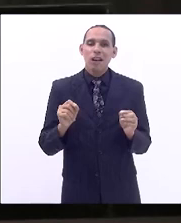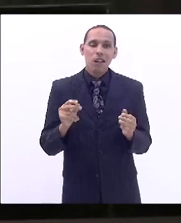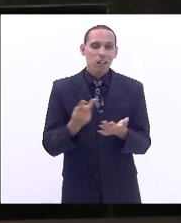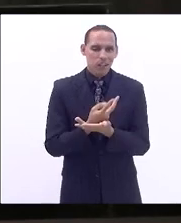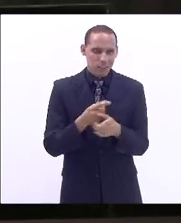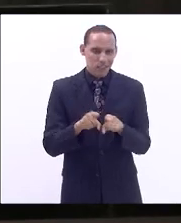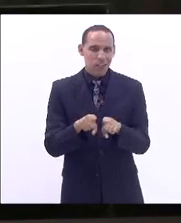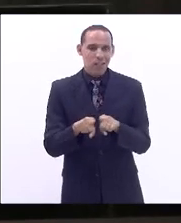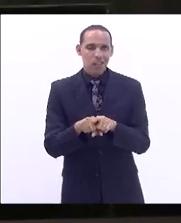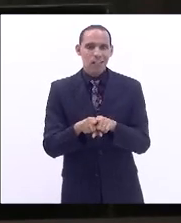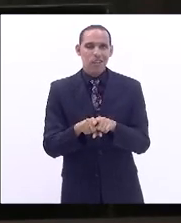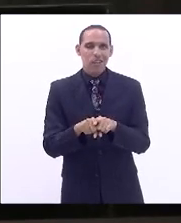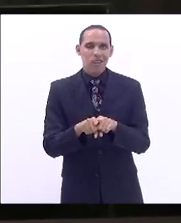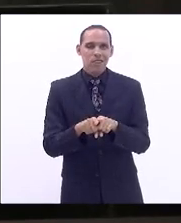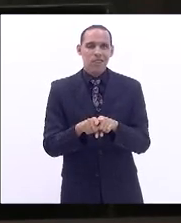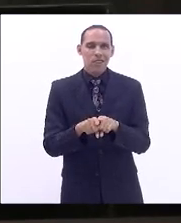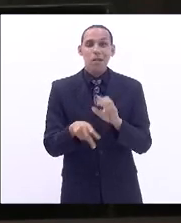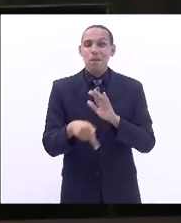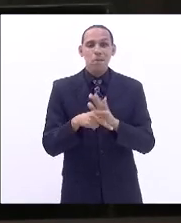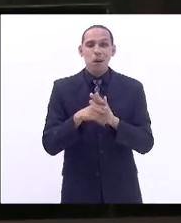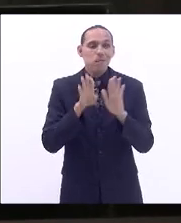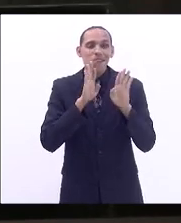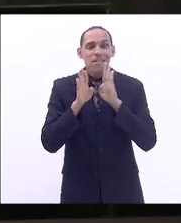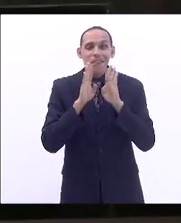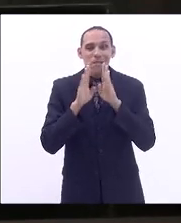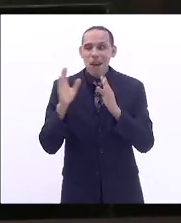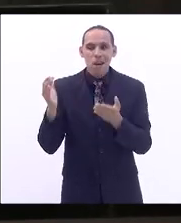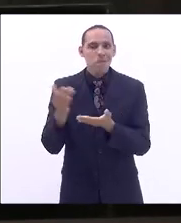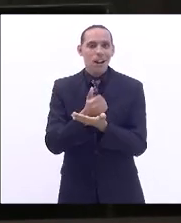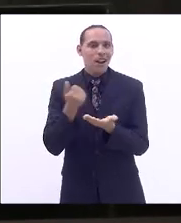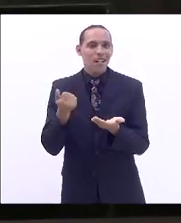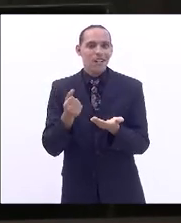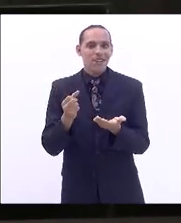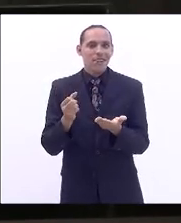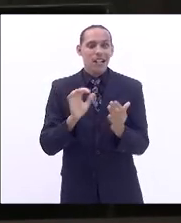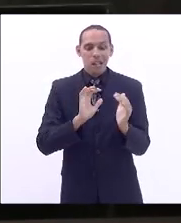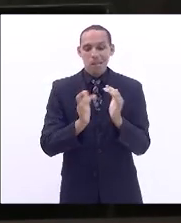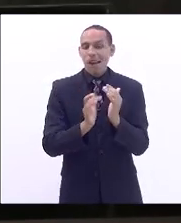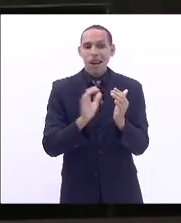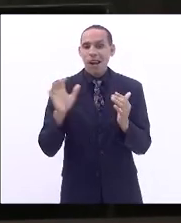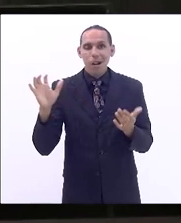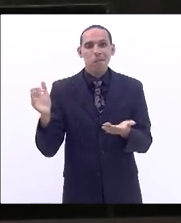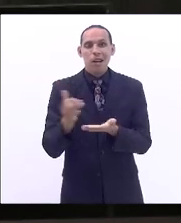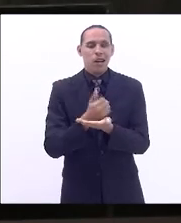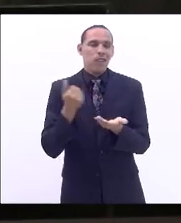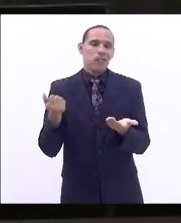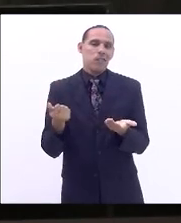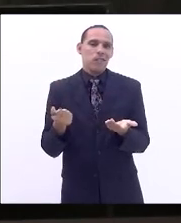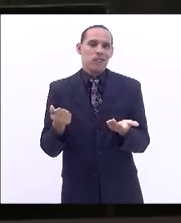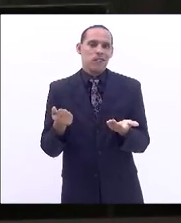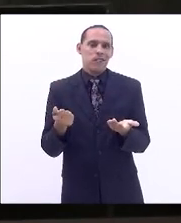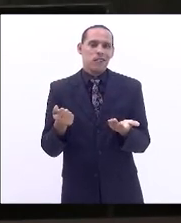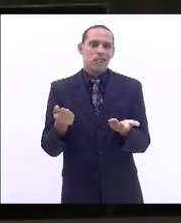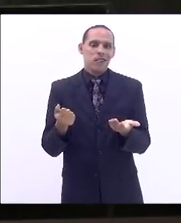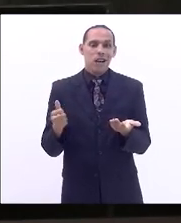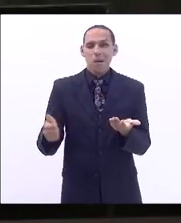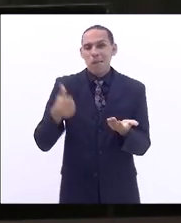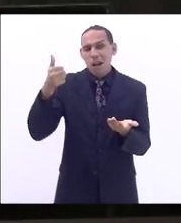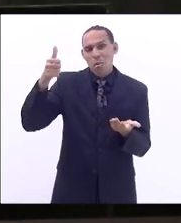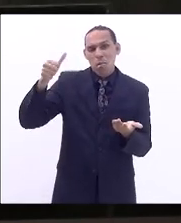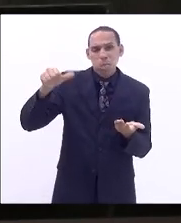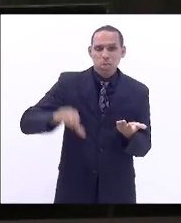imagens de Facebook imagens de redes sociais com péssima qualidade